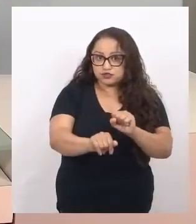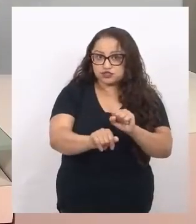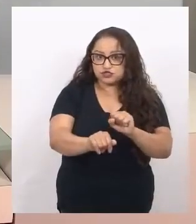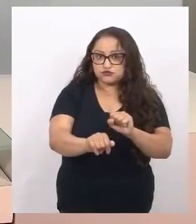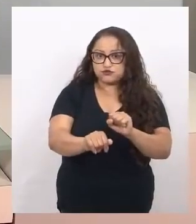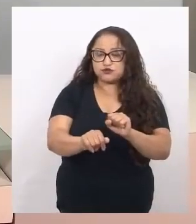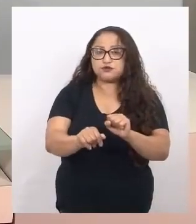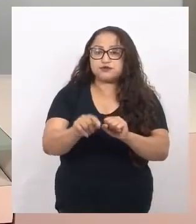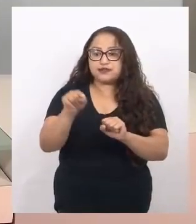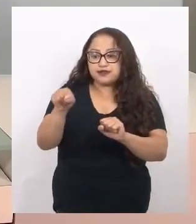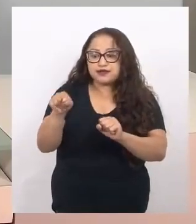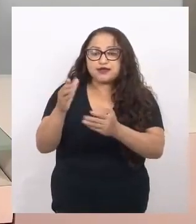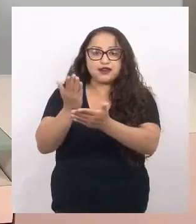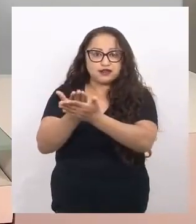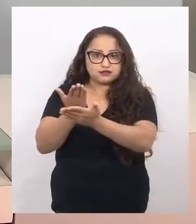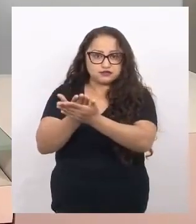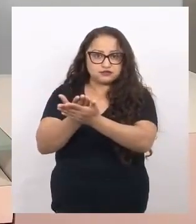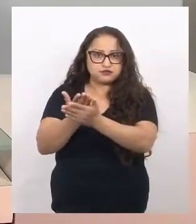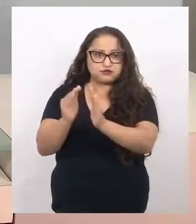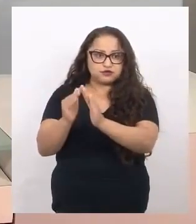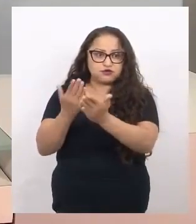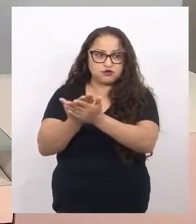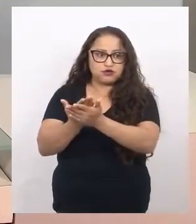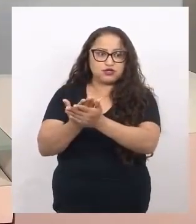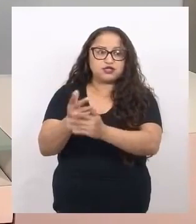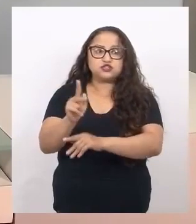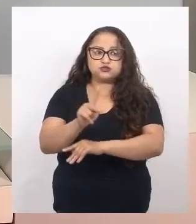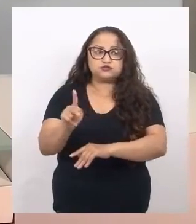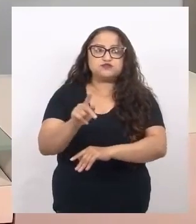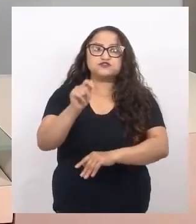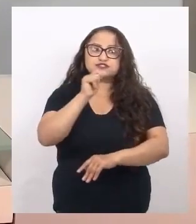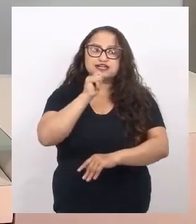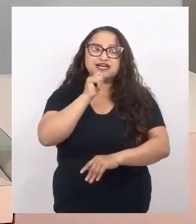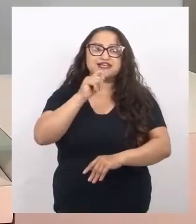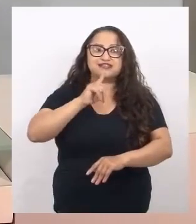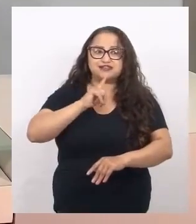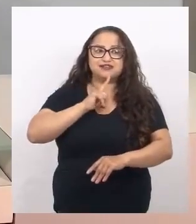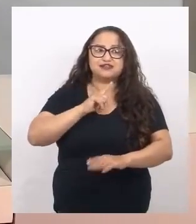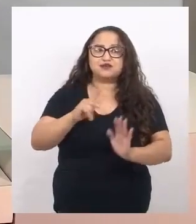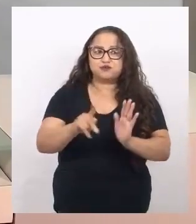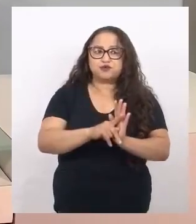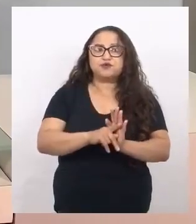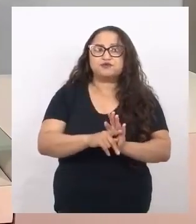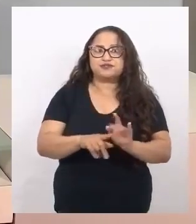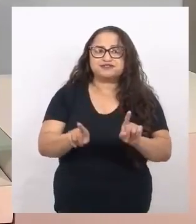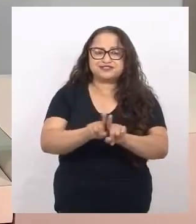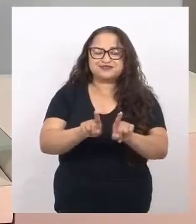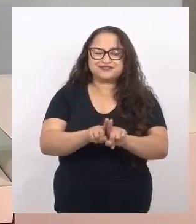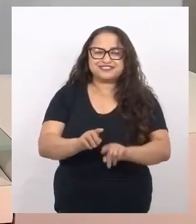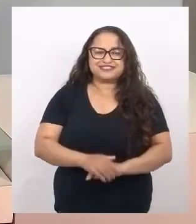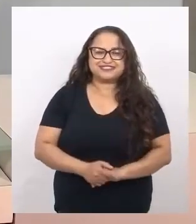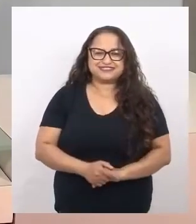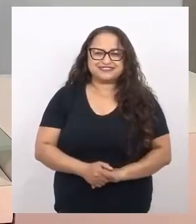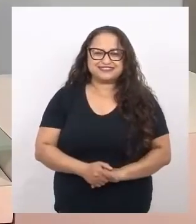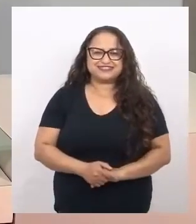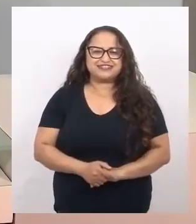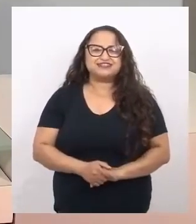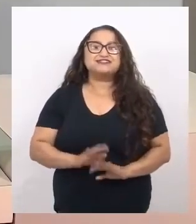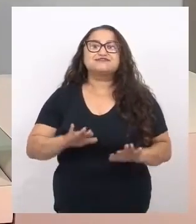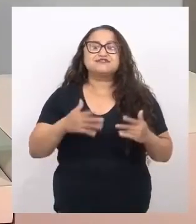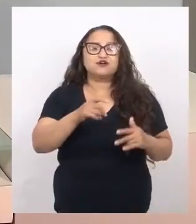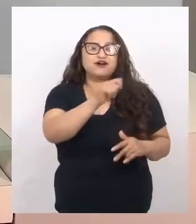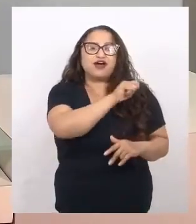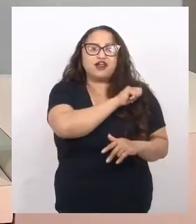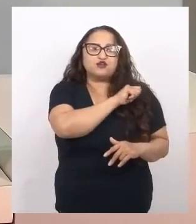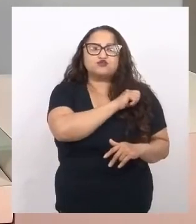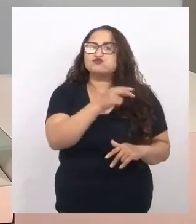naquela escola, os professores que ainda têm carga horária têm que pegar essas aulas também. Porque as aulas, os alunos não podem ficar sem essas aulas, né? A parte